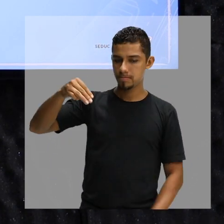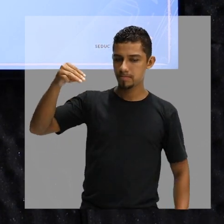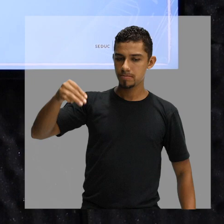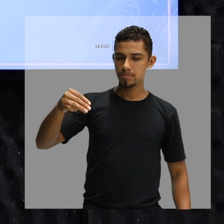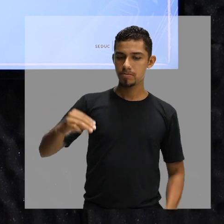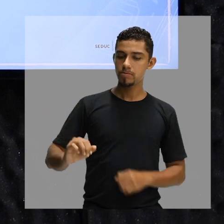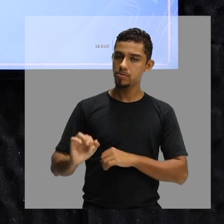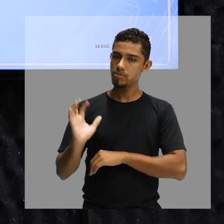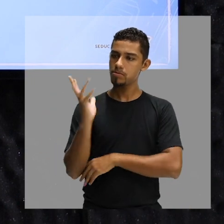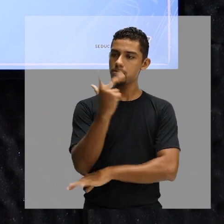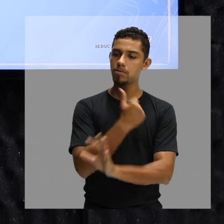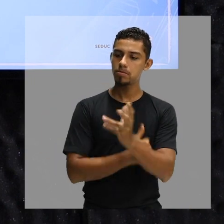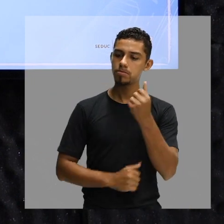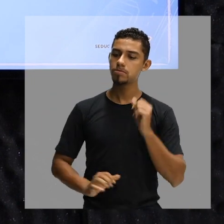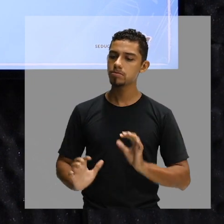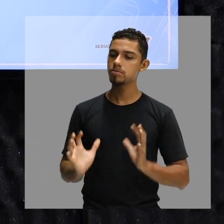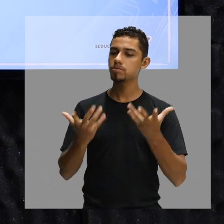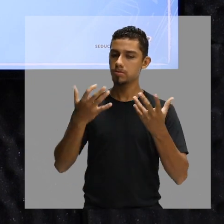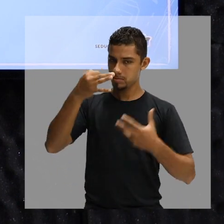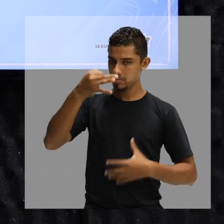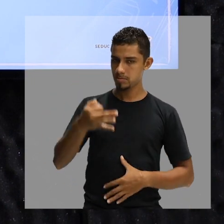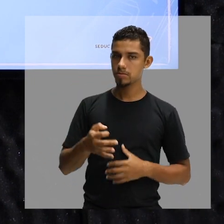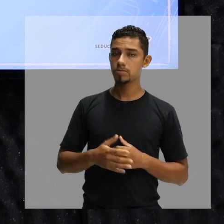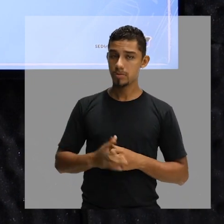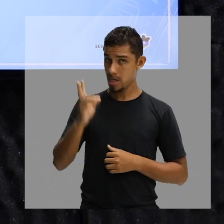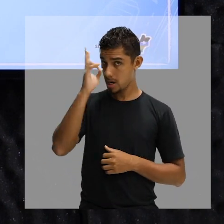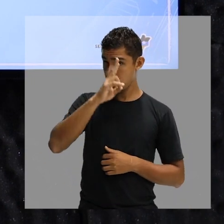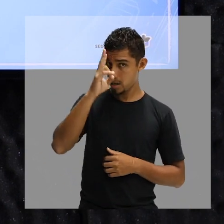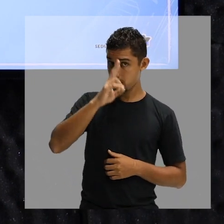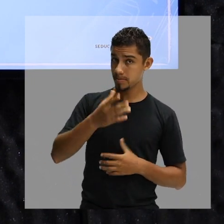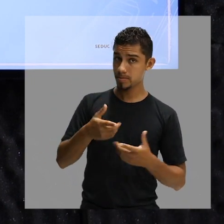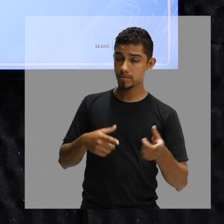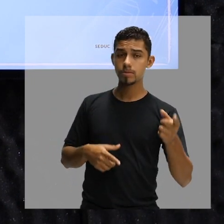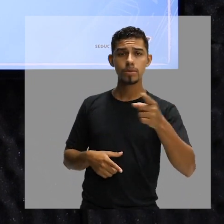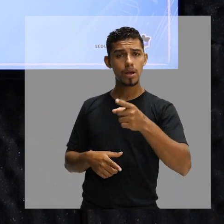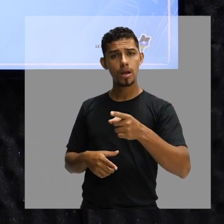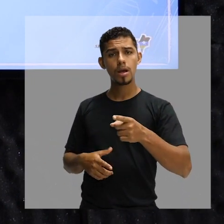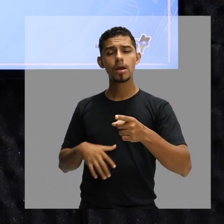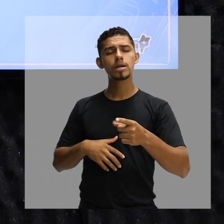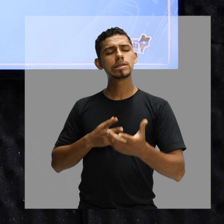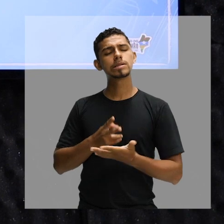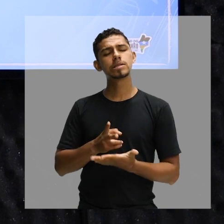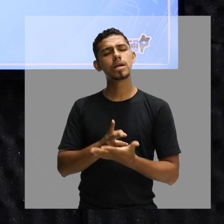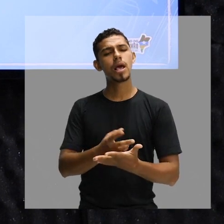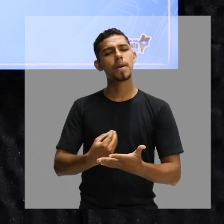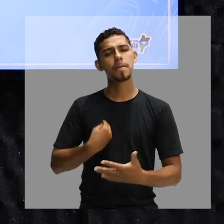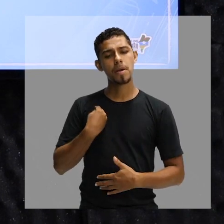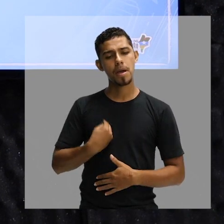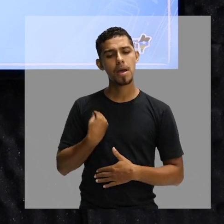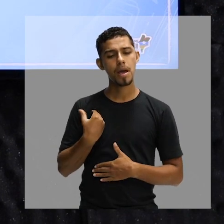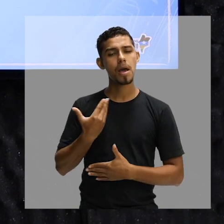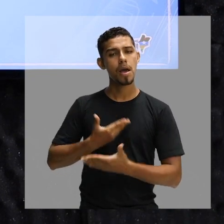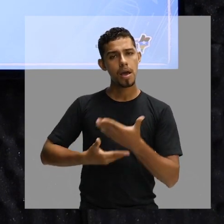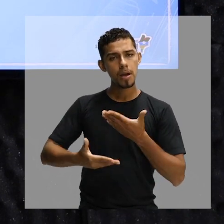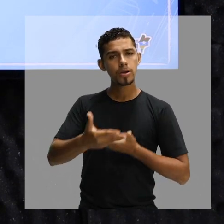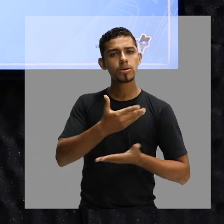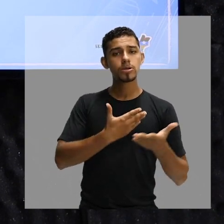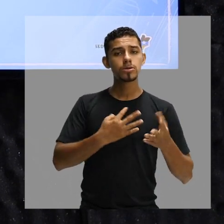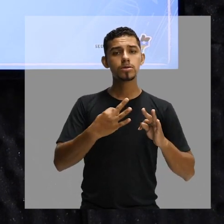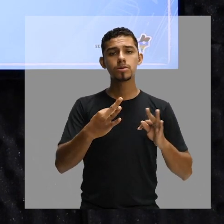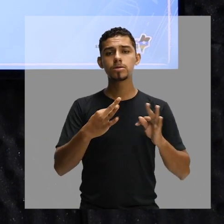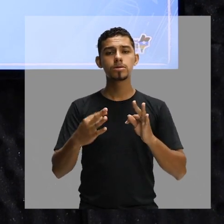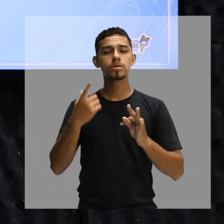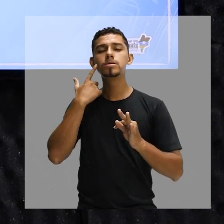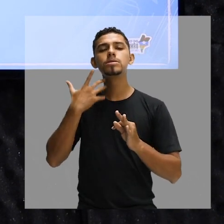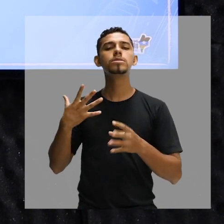letra E, nós temos sim uma proposta mais adequada. Lembrem vocês, eu sempre estou tratando com vocês a observação